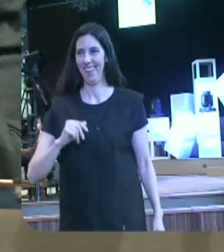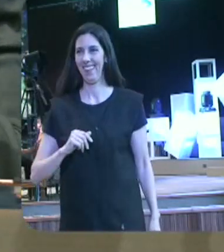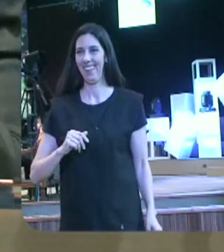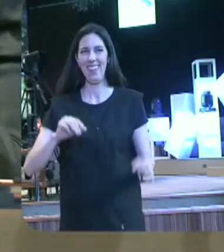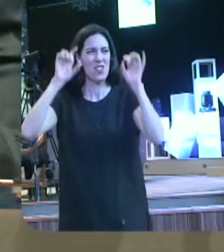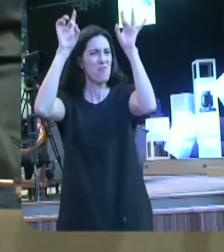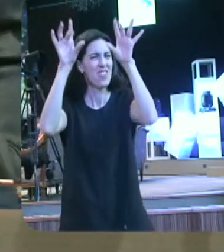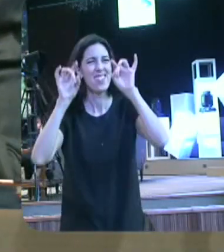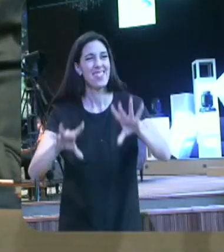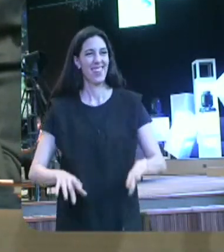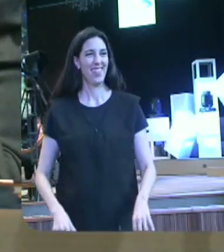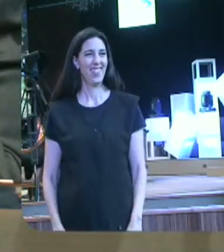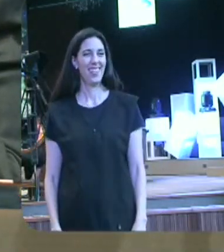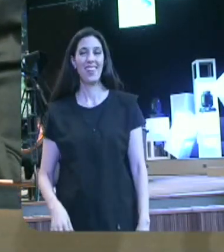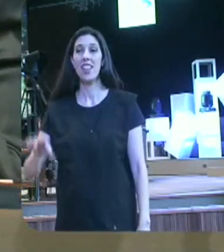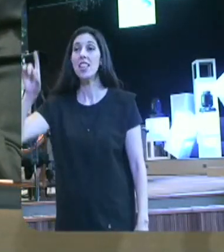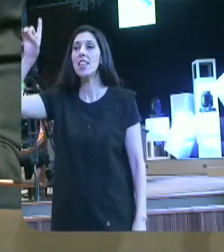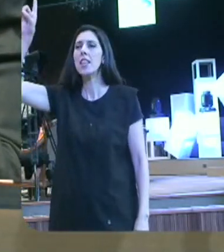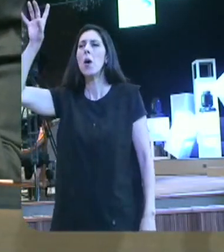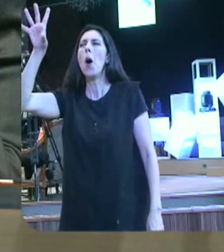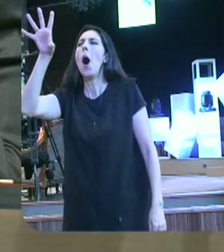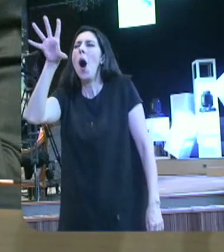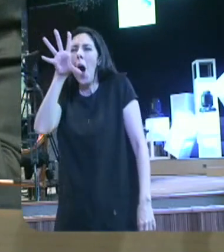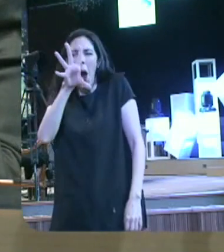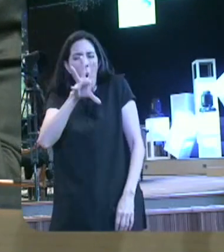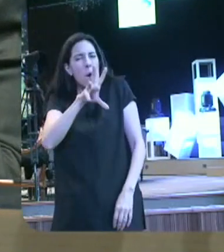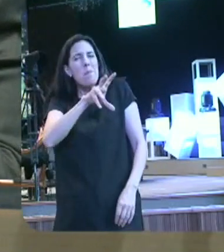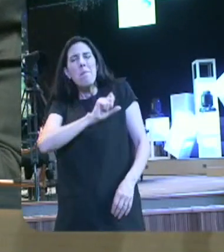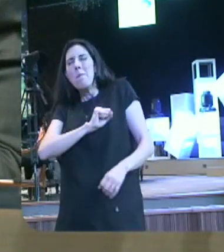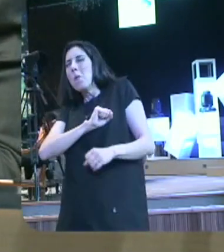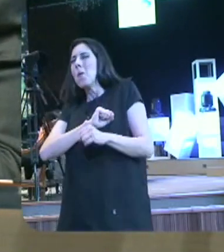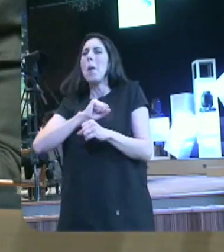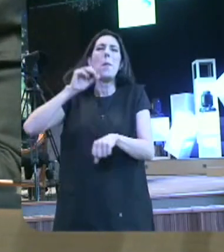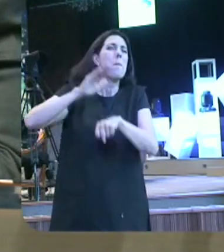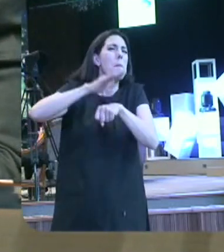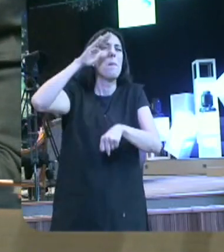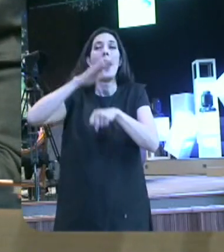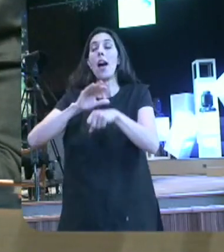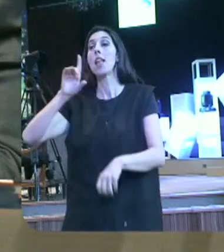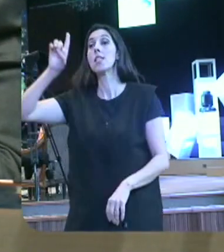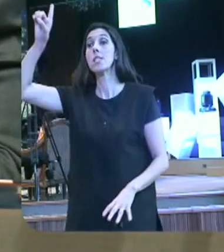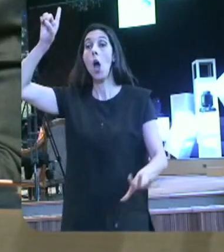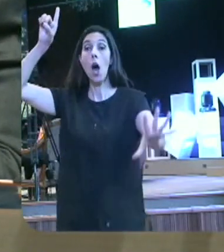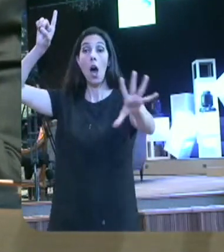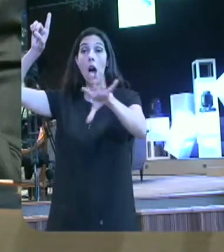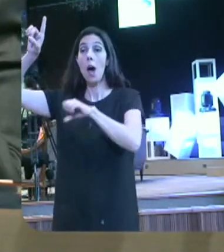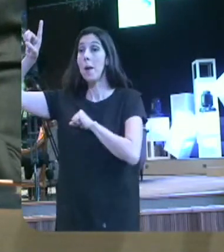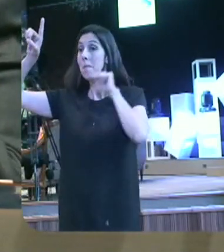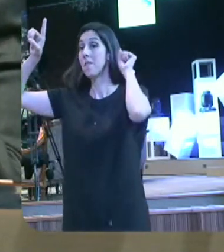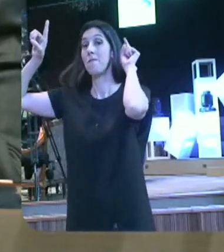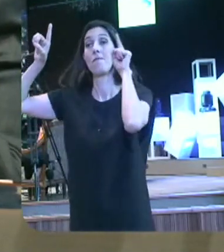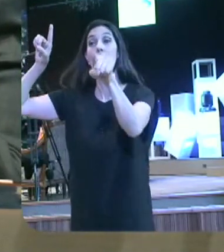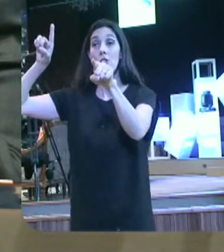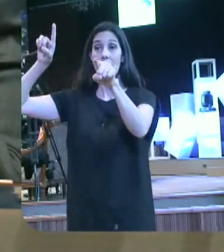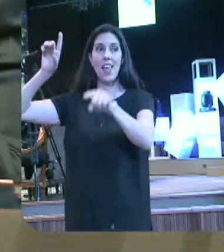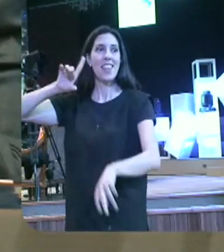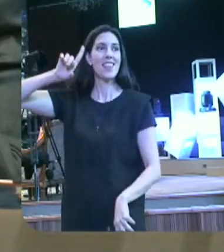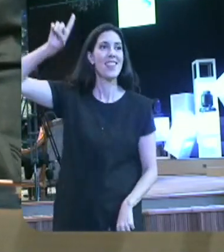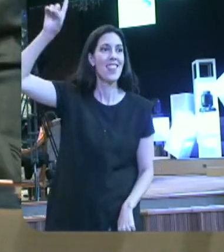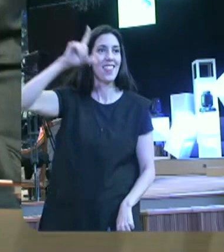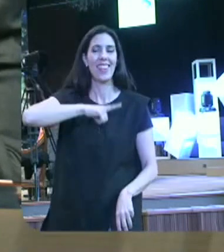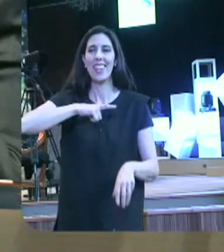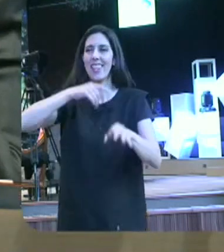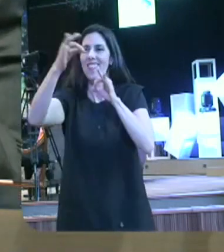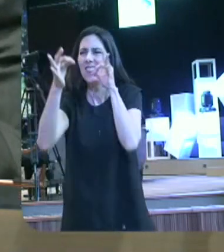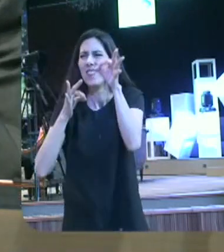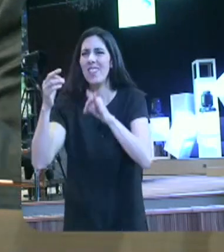É o amor de Deus por nós. Deus ama você e tem um plano